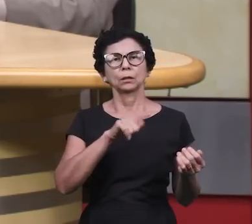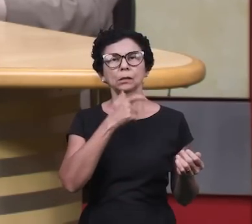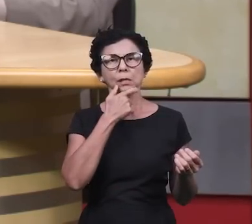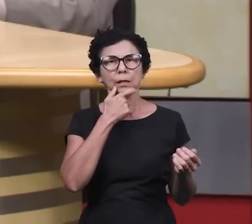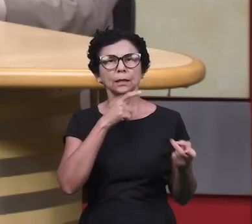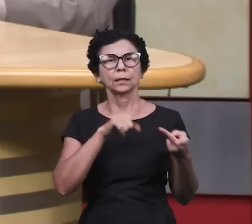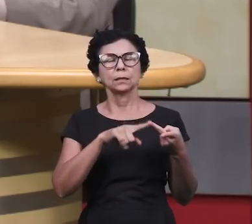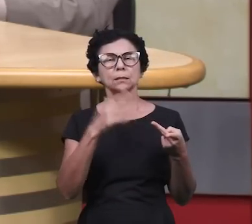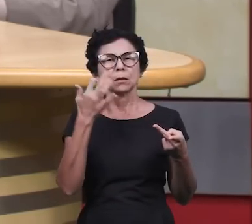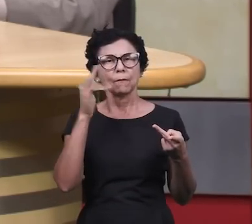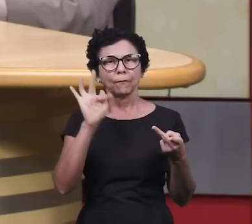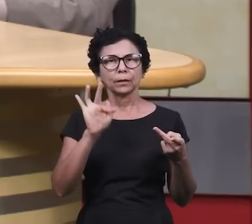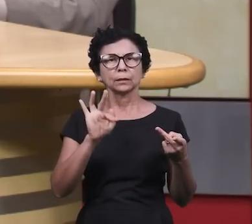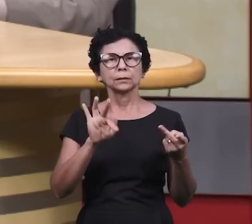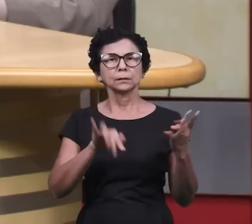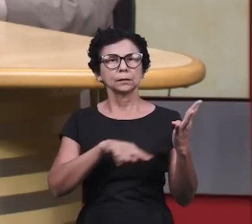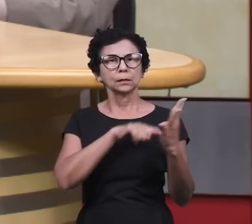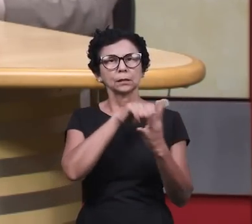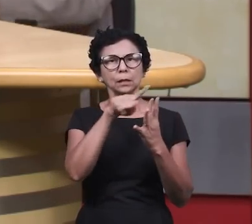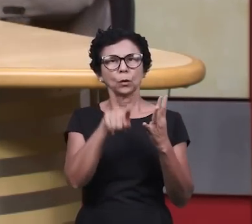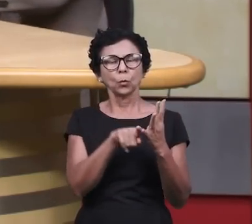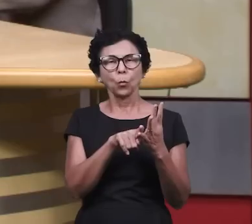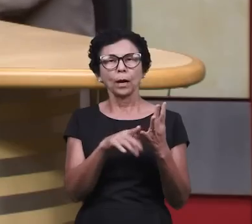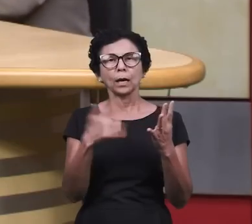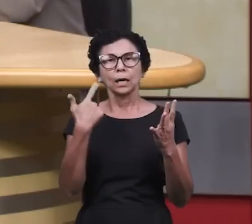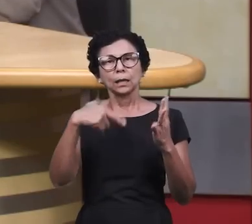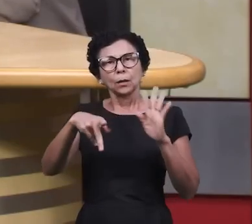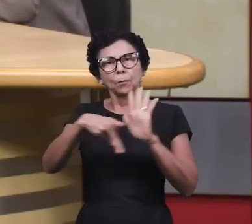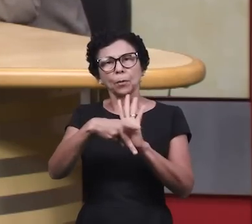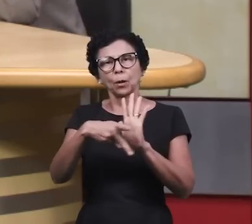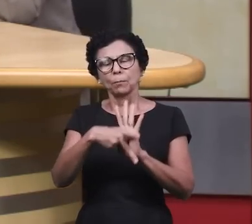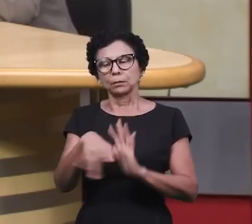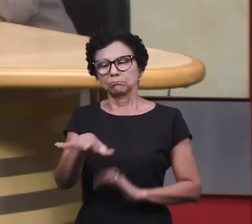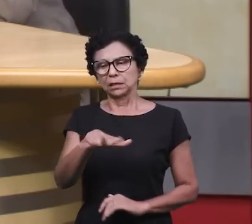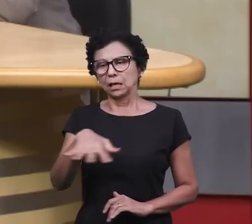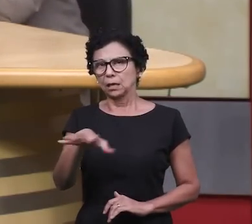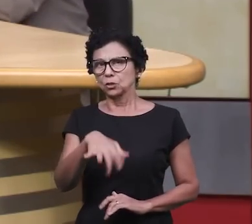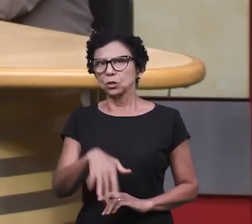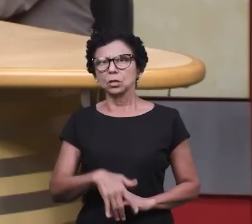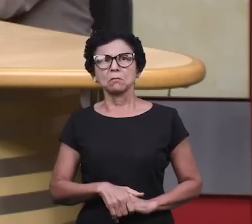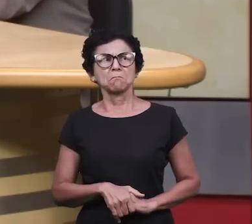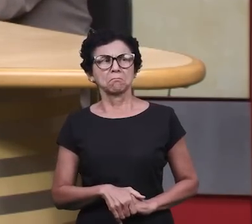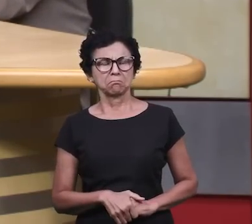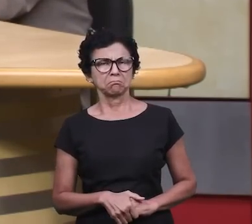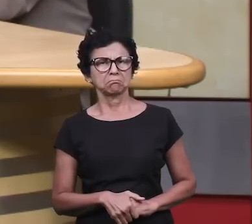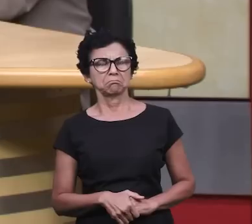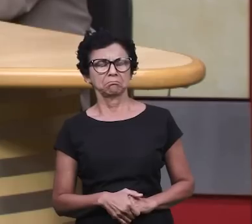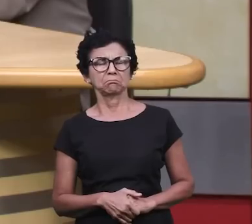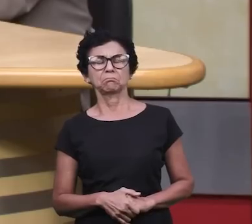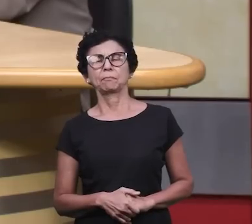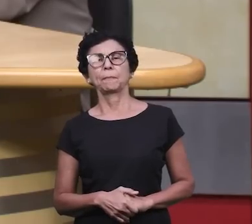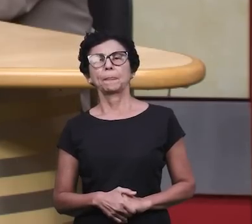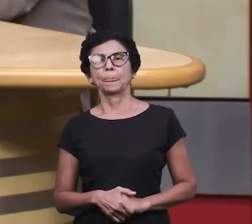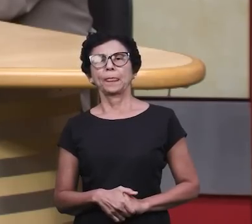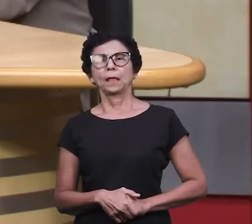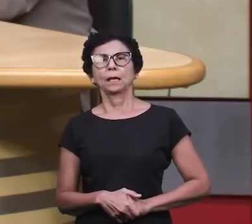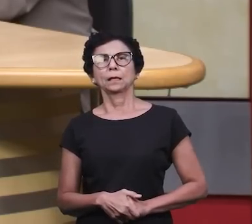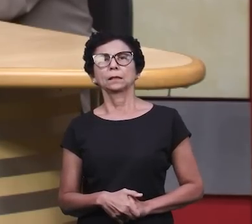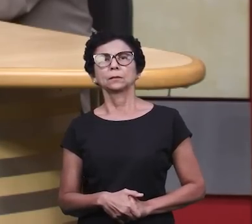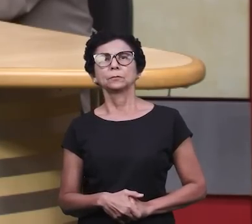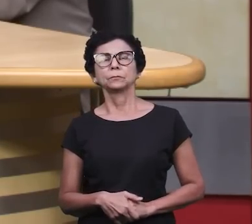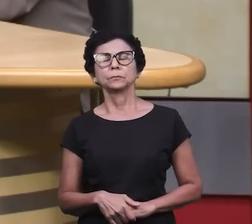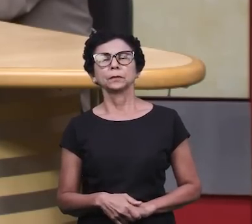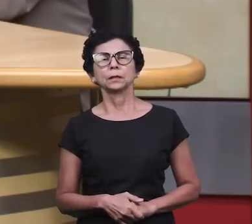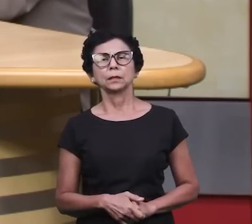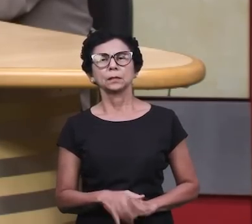e fala mais 4 dialetos lá da região dele. Então, ele tem uma capacidade incrível. Ele é engenheiro agrícola,